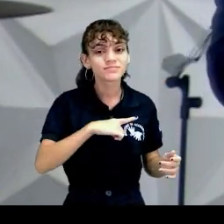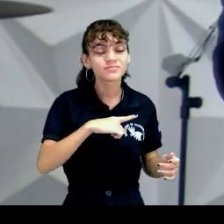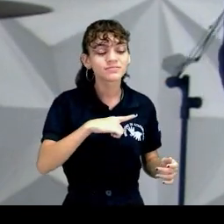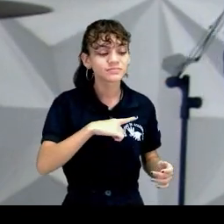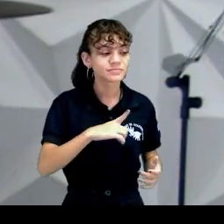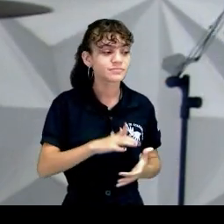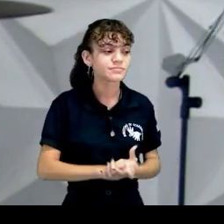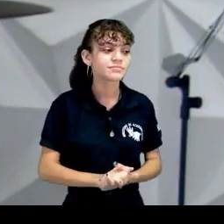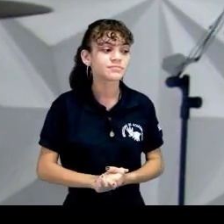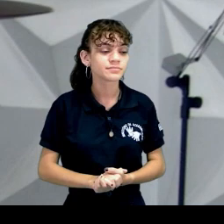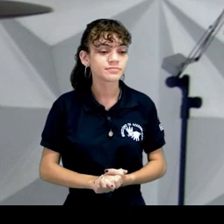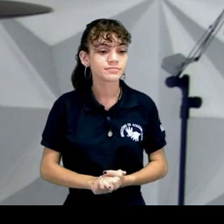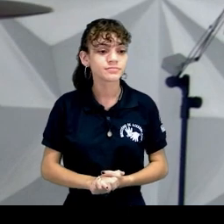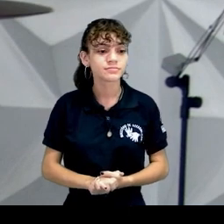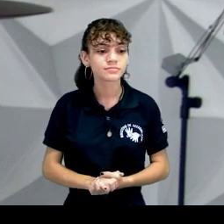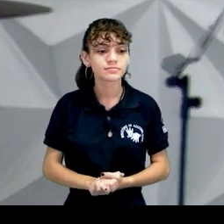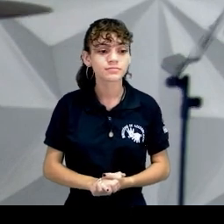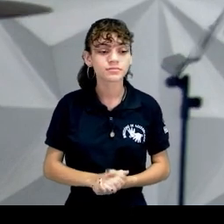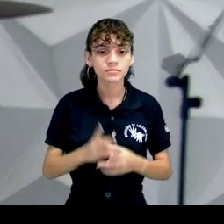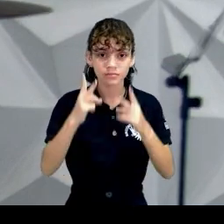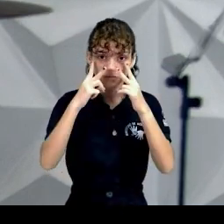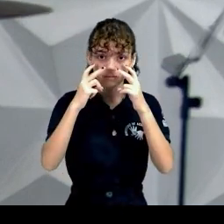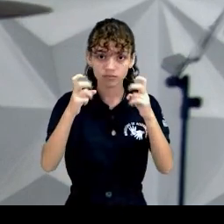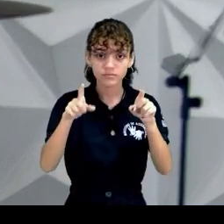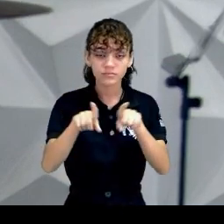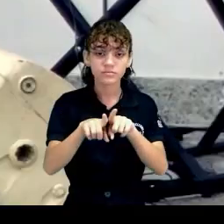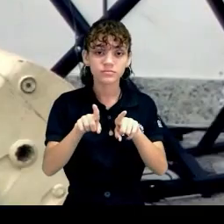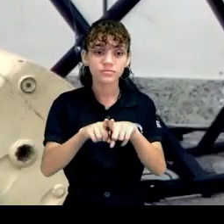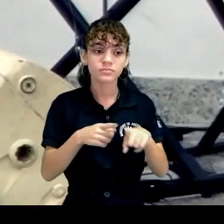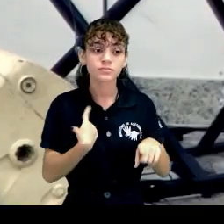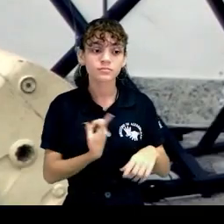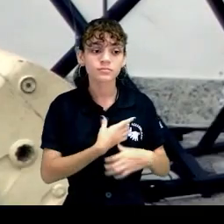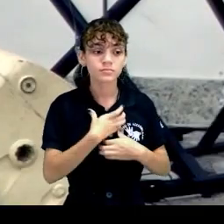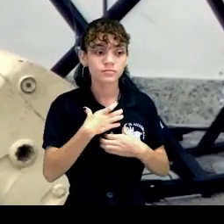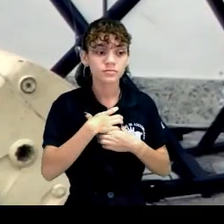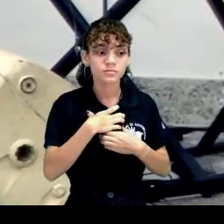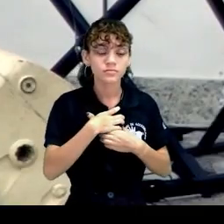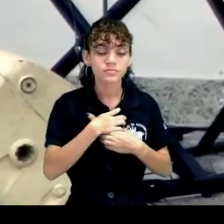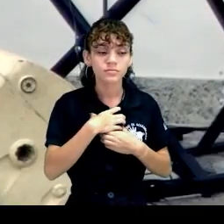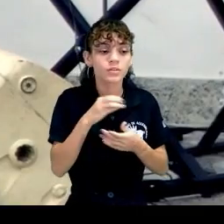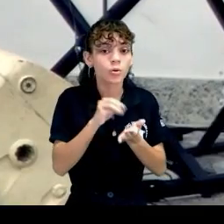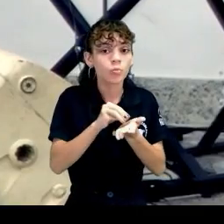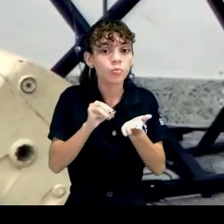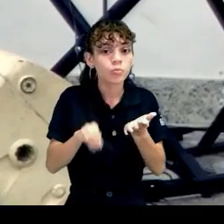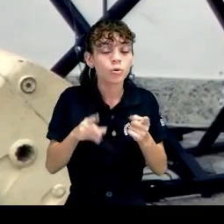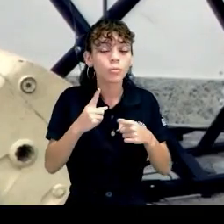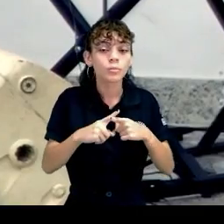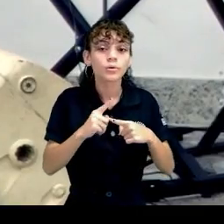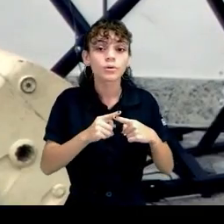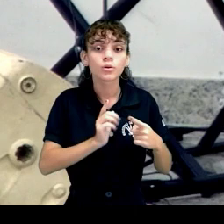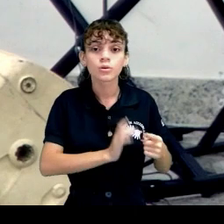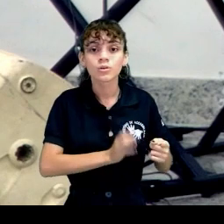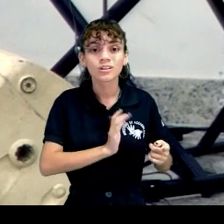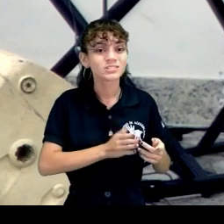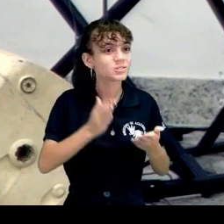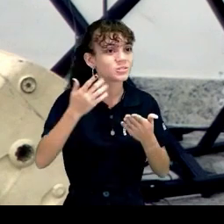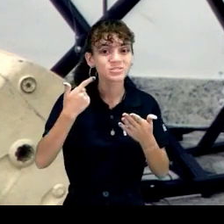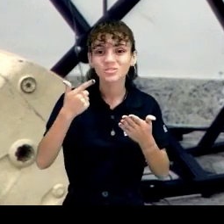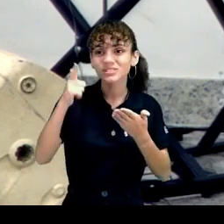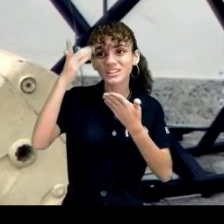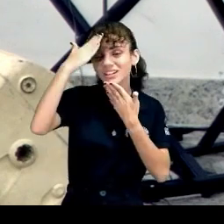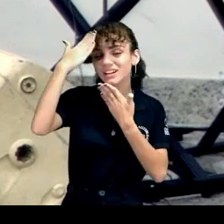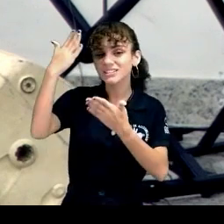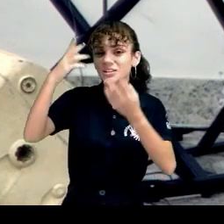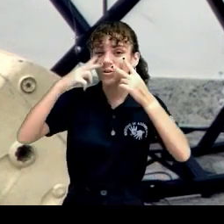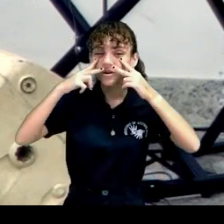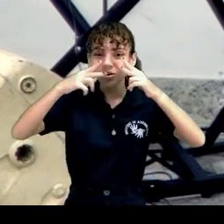coração não grato nos impede de olhar para o todo que Jesus já tem feito. Pastor Luiz Carlos, inclusive, até colocou,